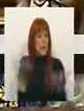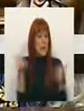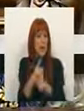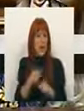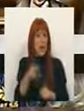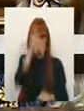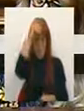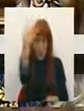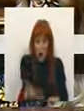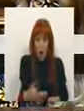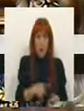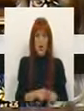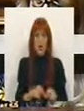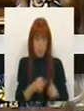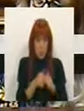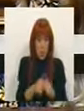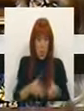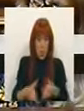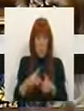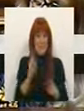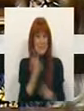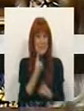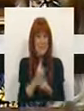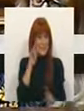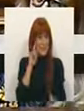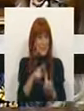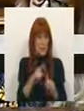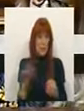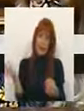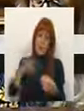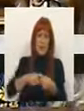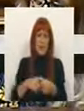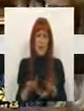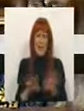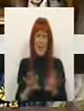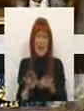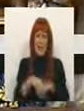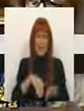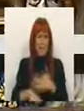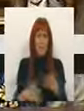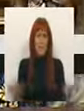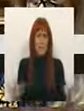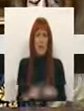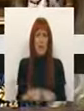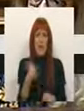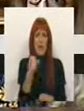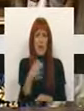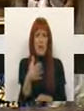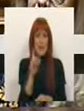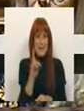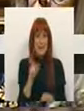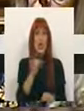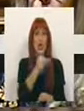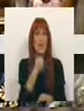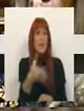vez que o atual Governo seguiu este caminho e, para o mesmo efeito, abriu semelhante procedimento para 2016